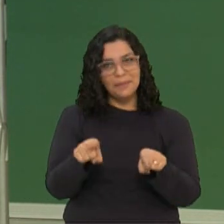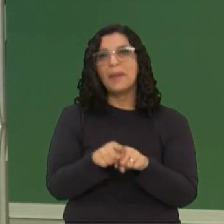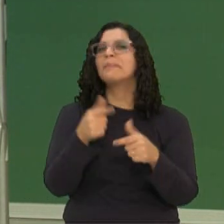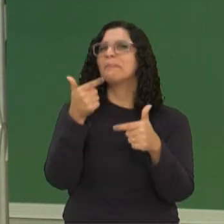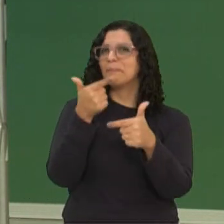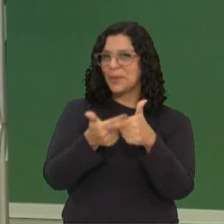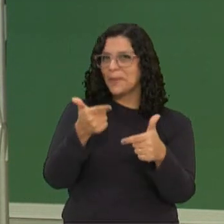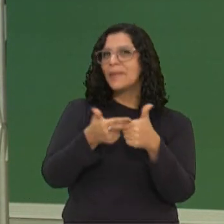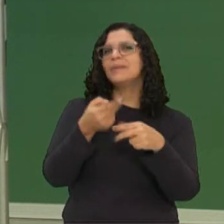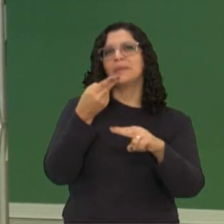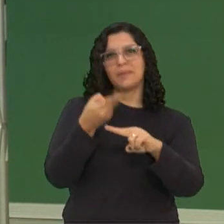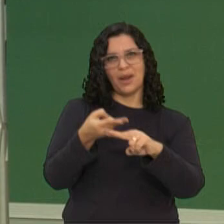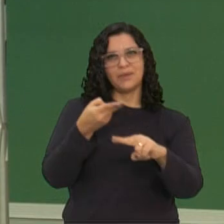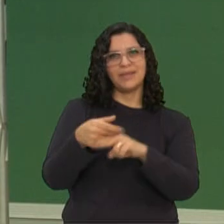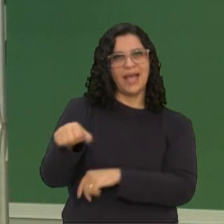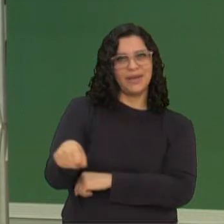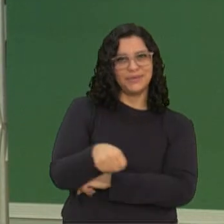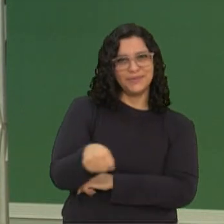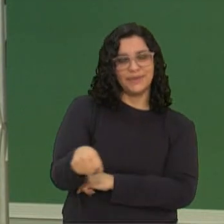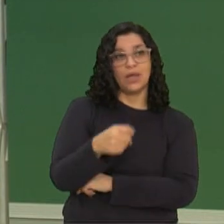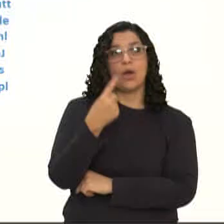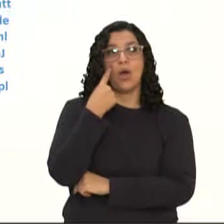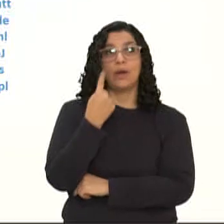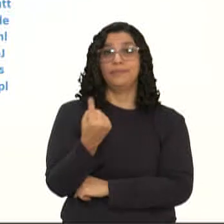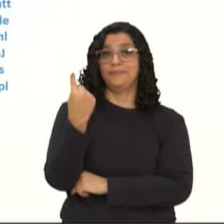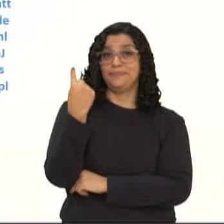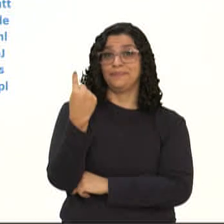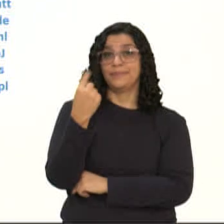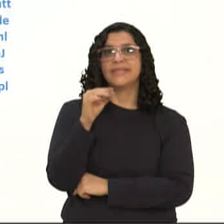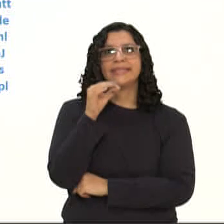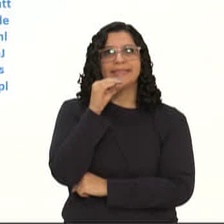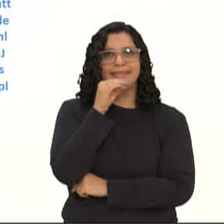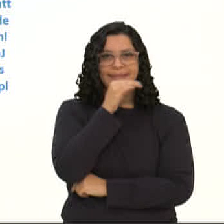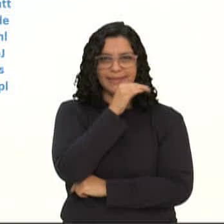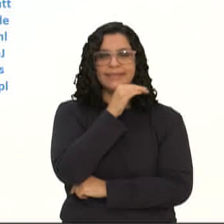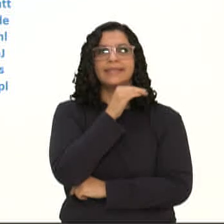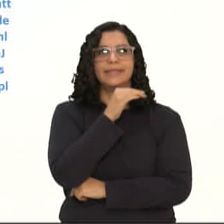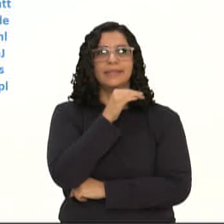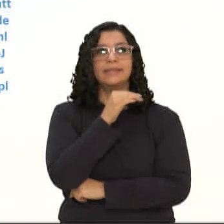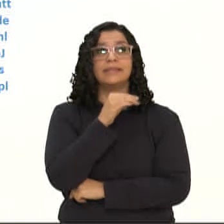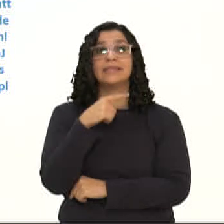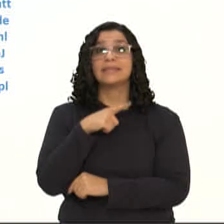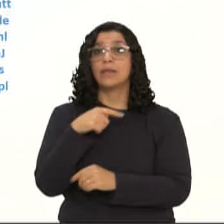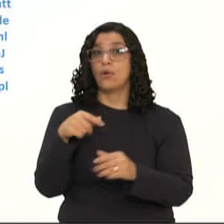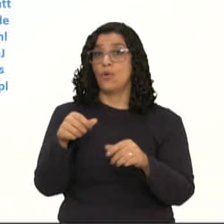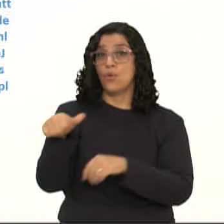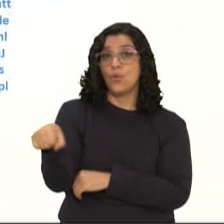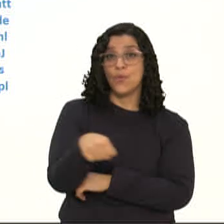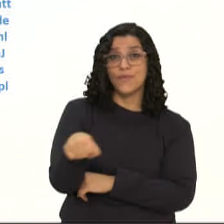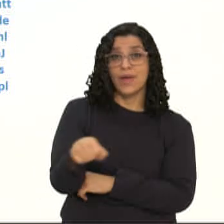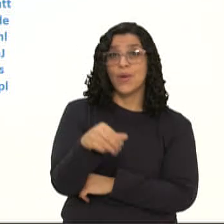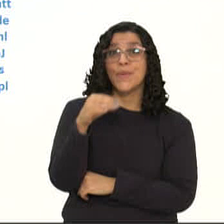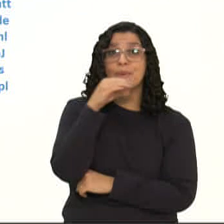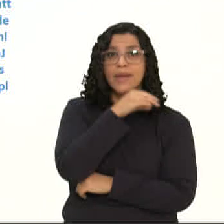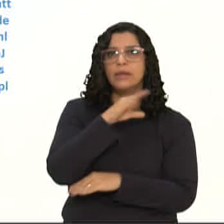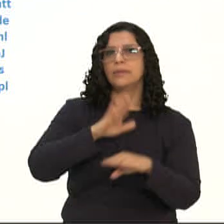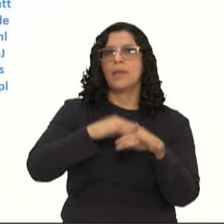uso do ferro elétrico aqui. Por exemplo, no aquecimento, enquanto ele estiver aquecendo, ele consome